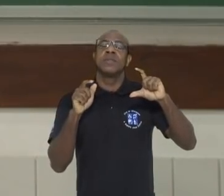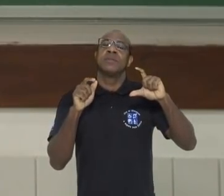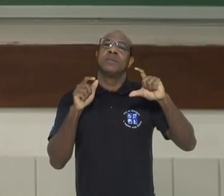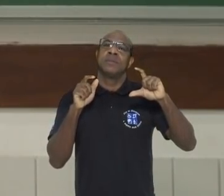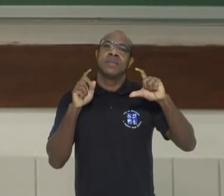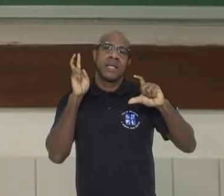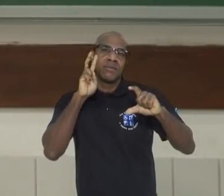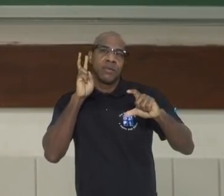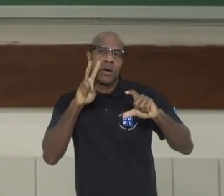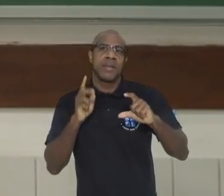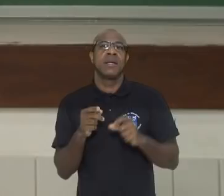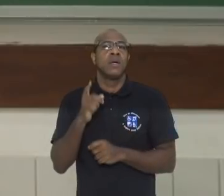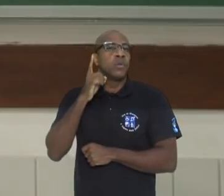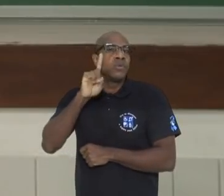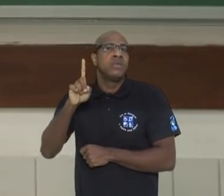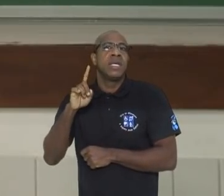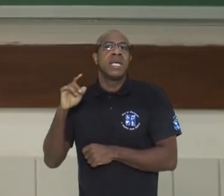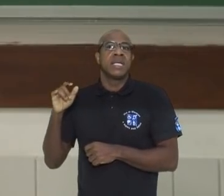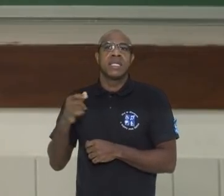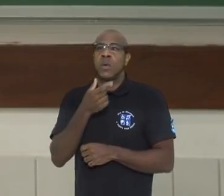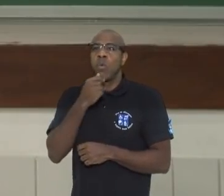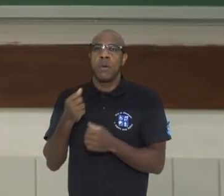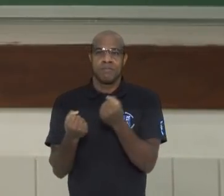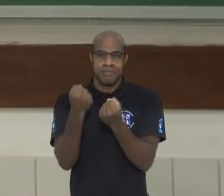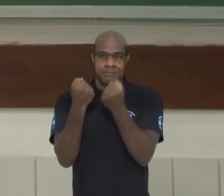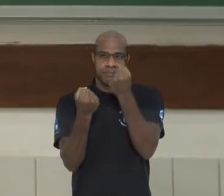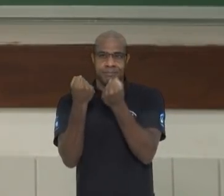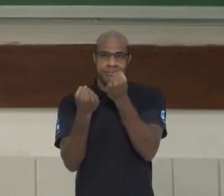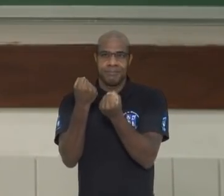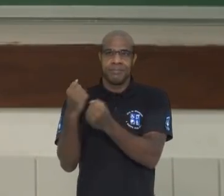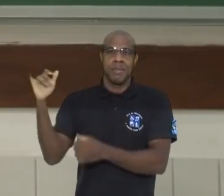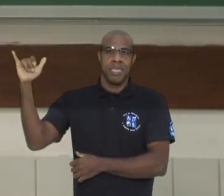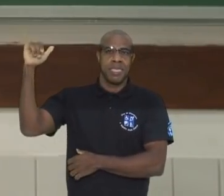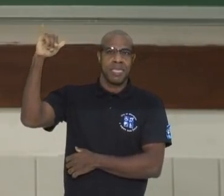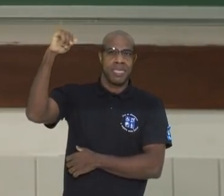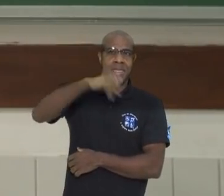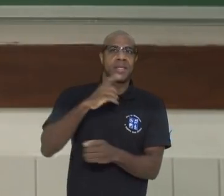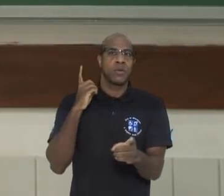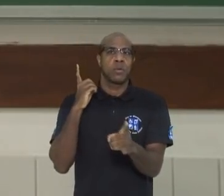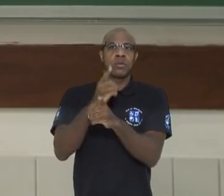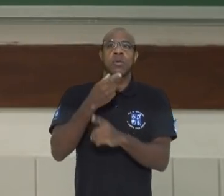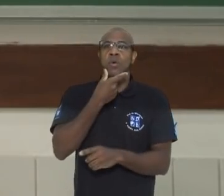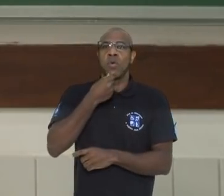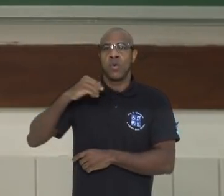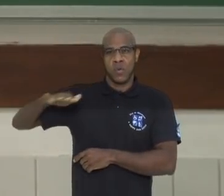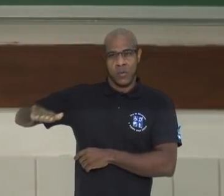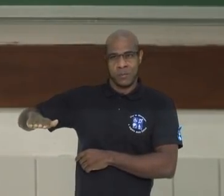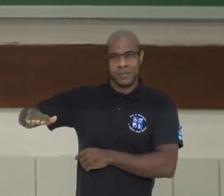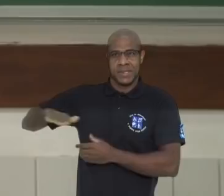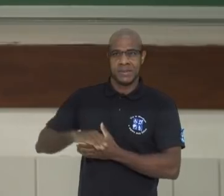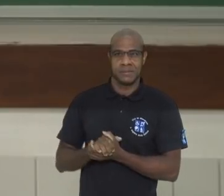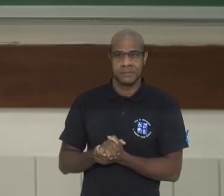piloto encontrou o príncipezinho lá no deserto do Saara. Vamos lá?